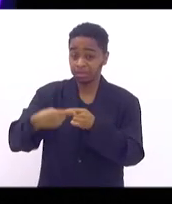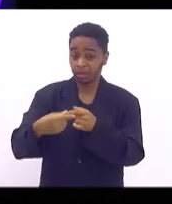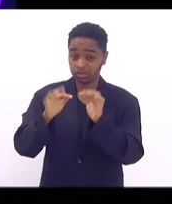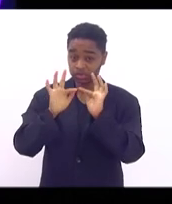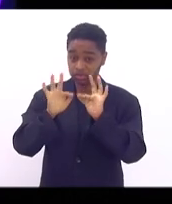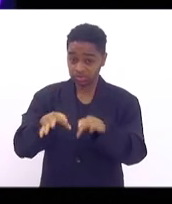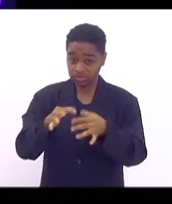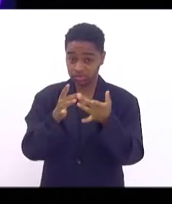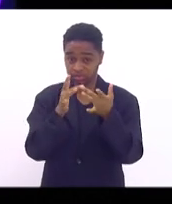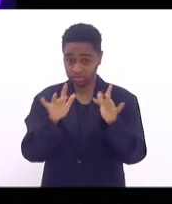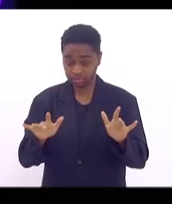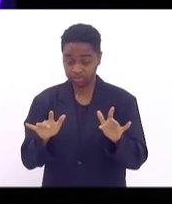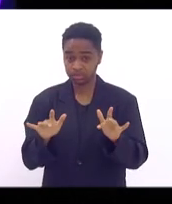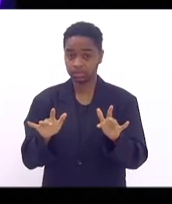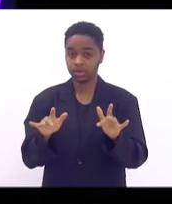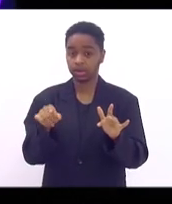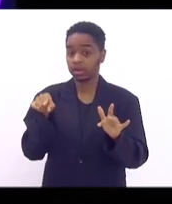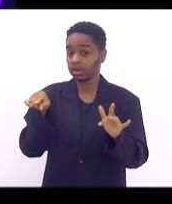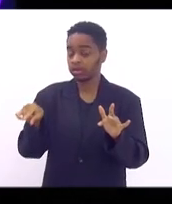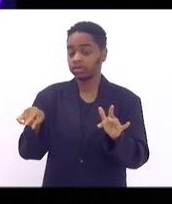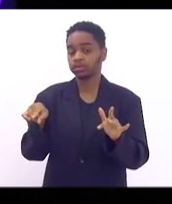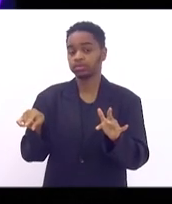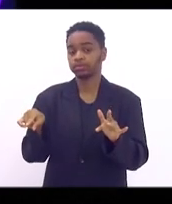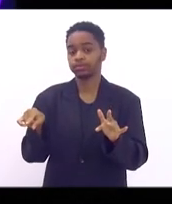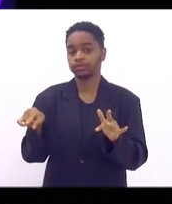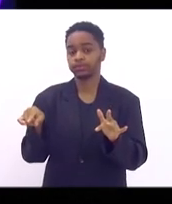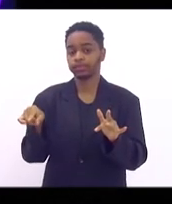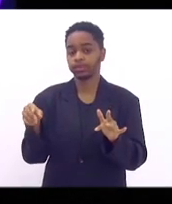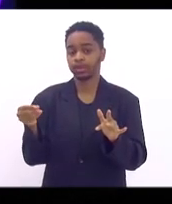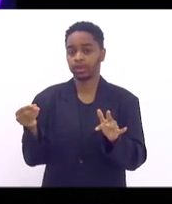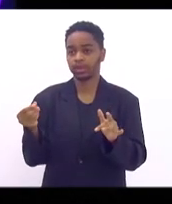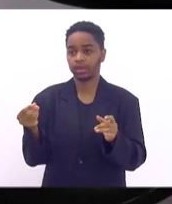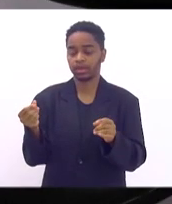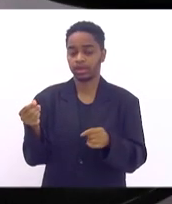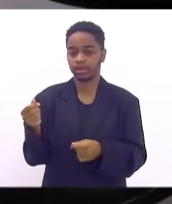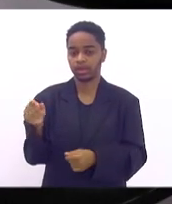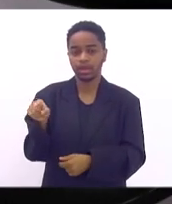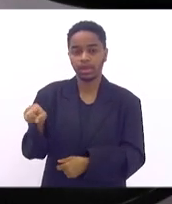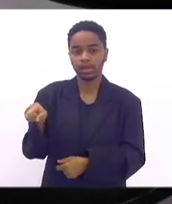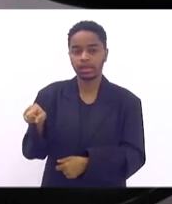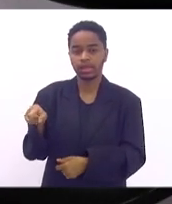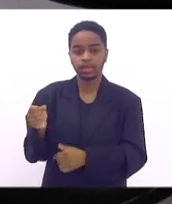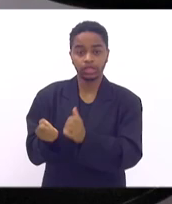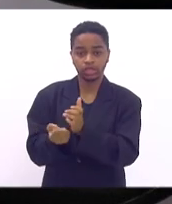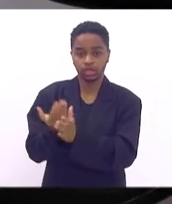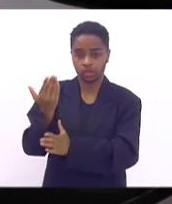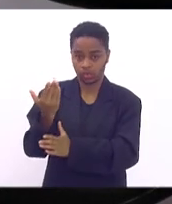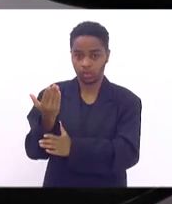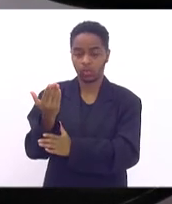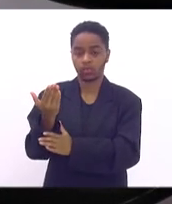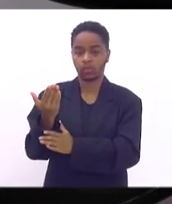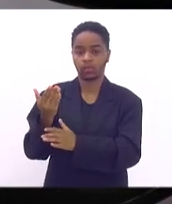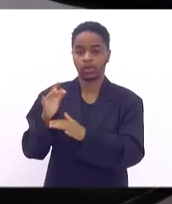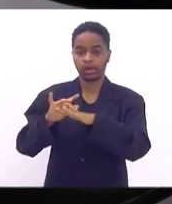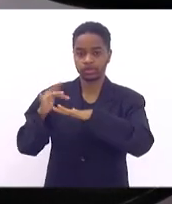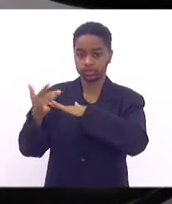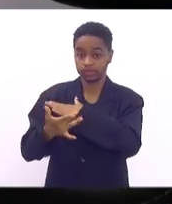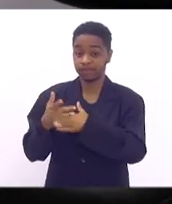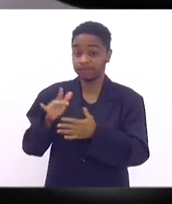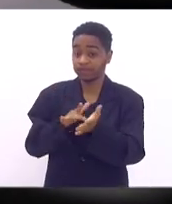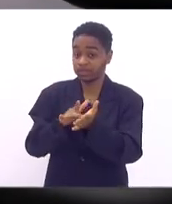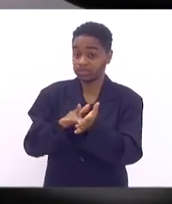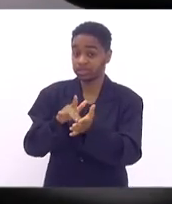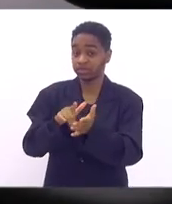eles terminaram, ele gravou, ele fez, ele, ele criou perfis se passando por ela,